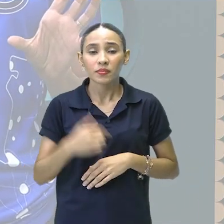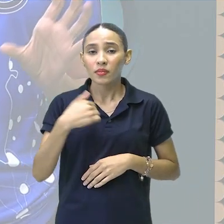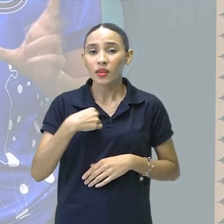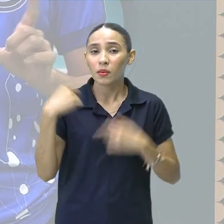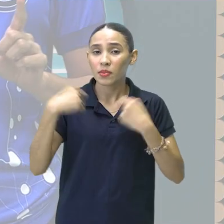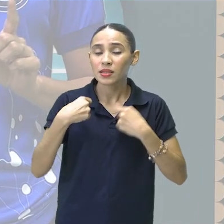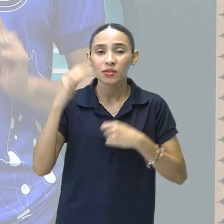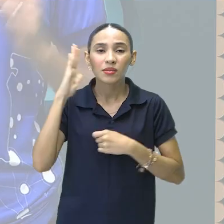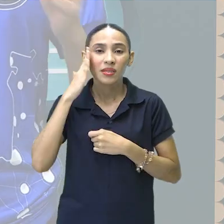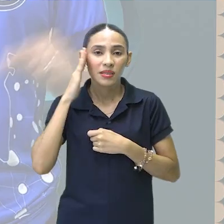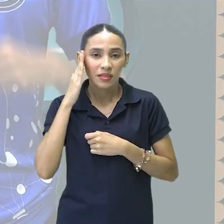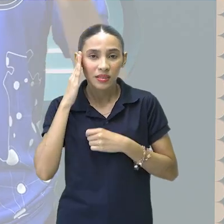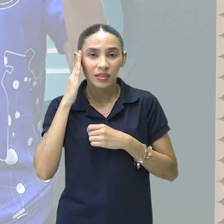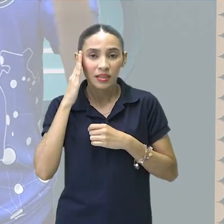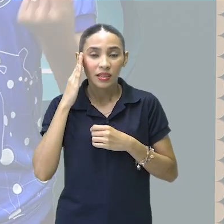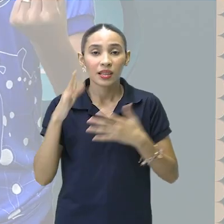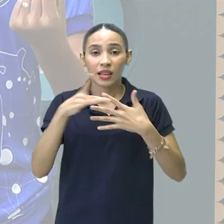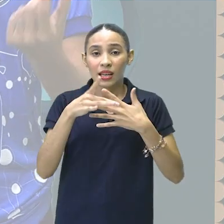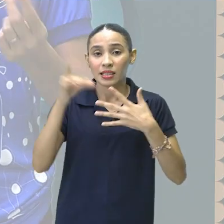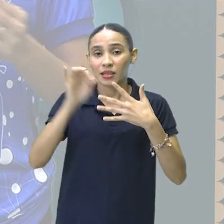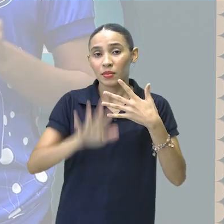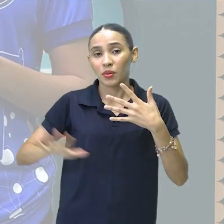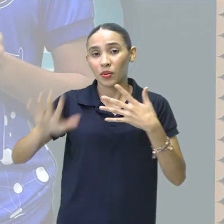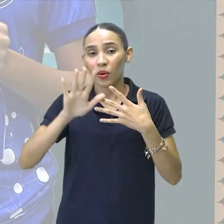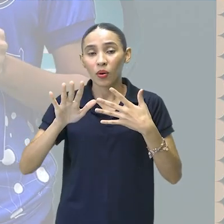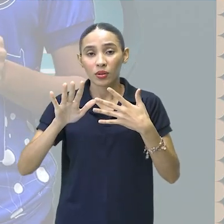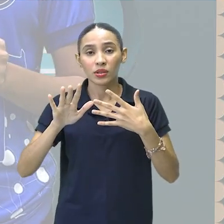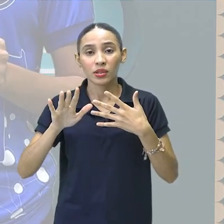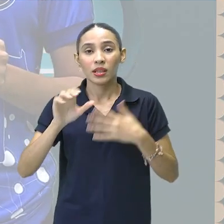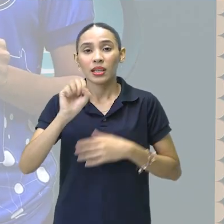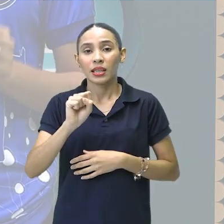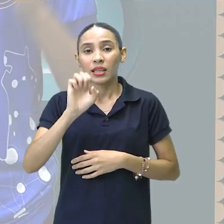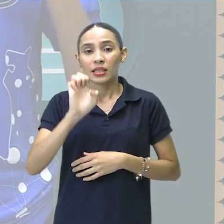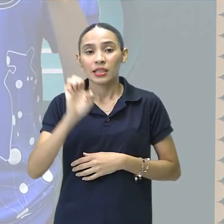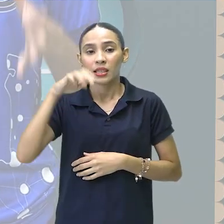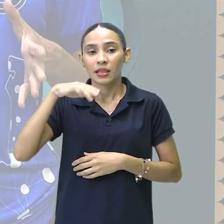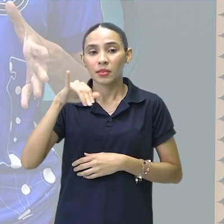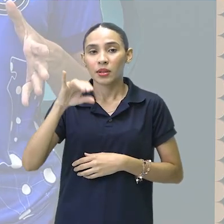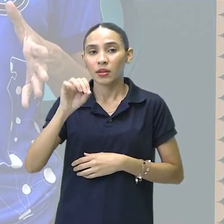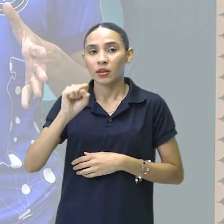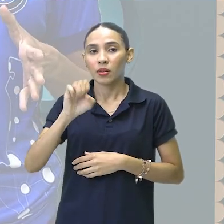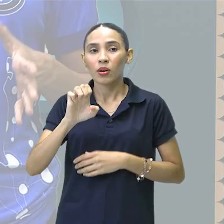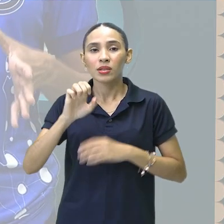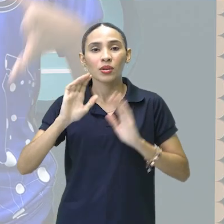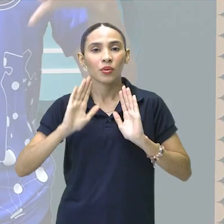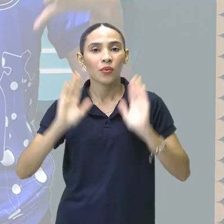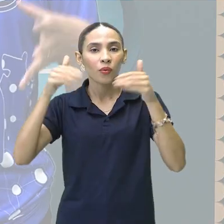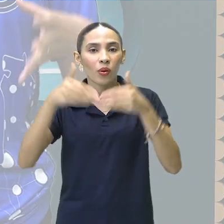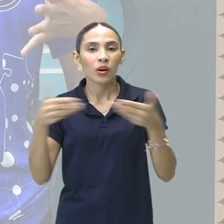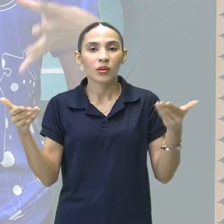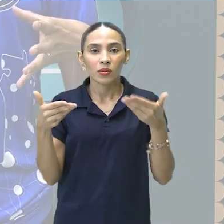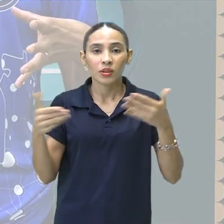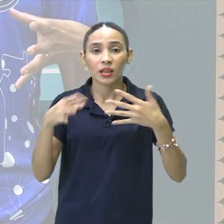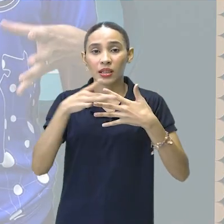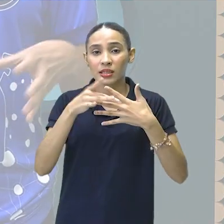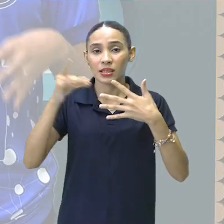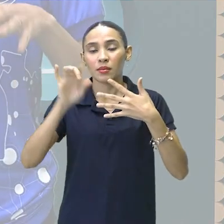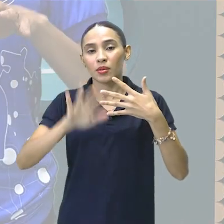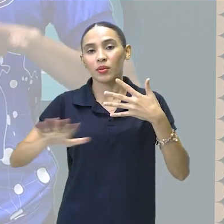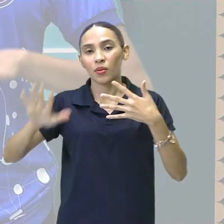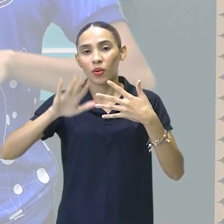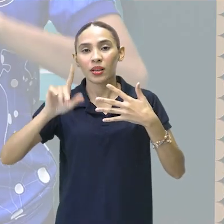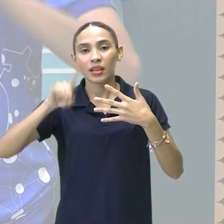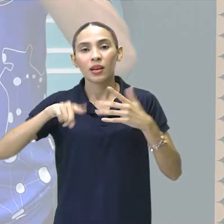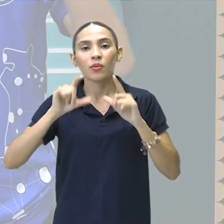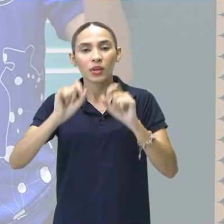tenho que saber distinguir a semiótica da semiose. E hoje estamos focando na semiótica, que